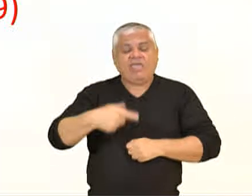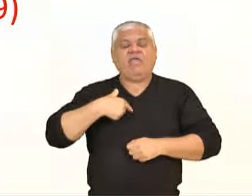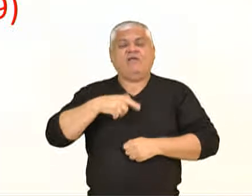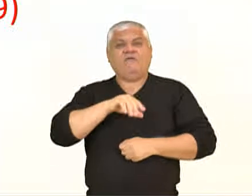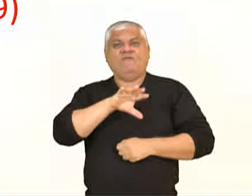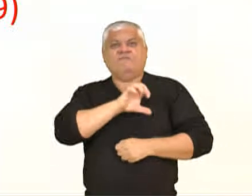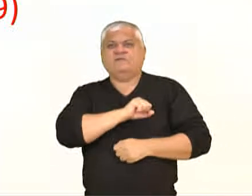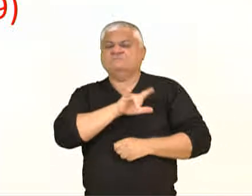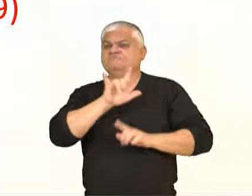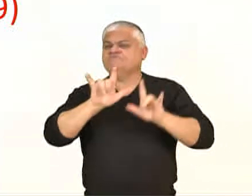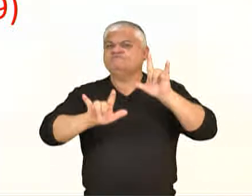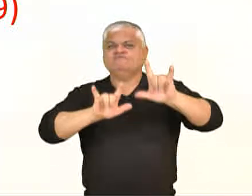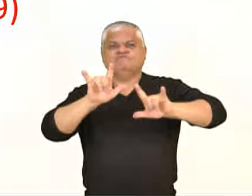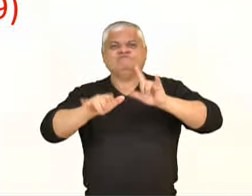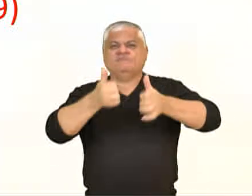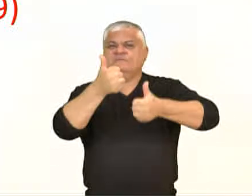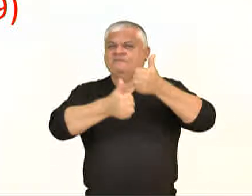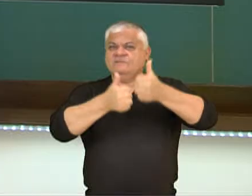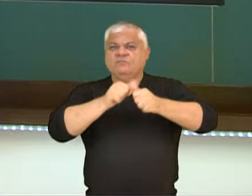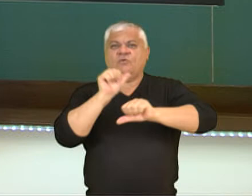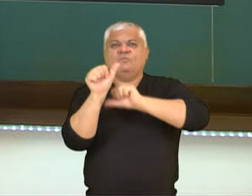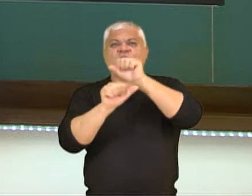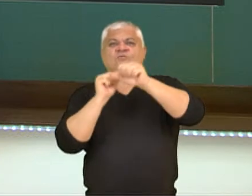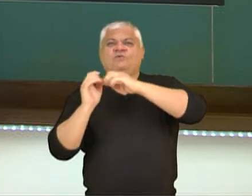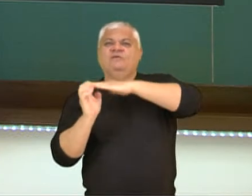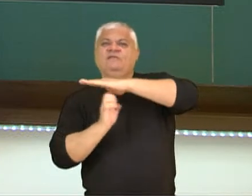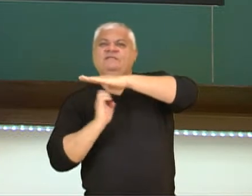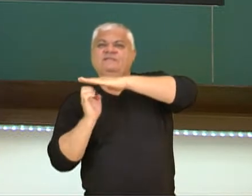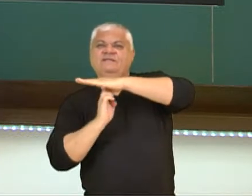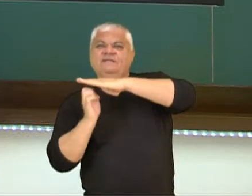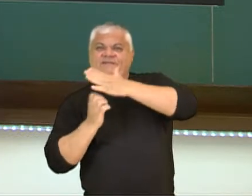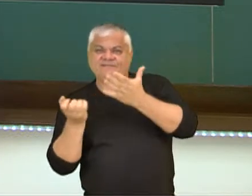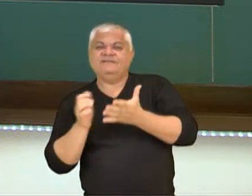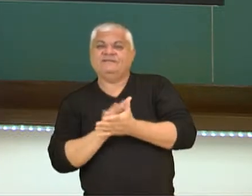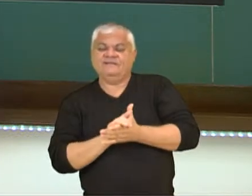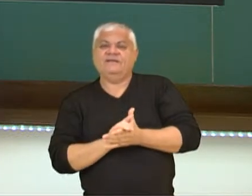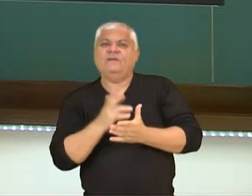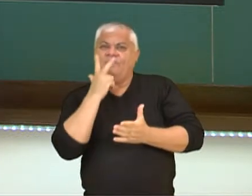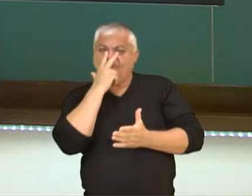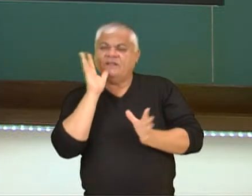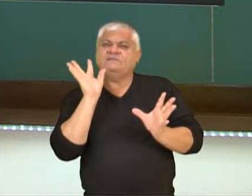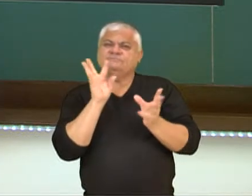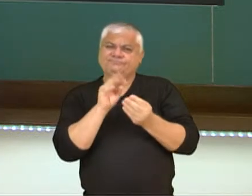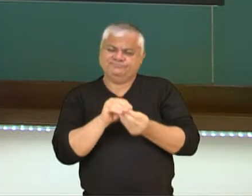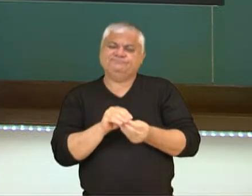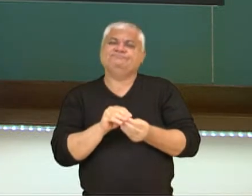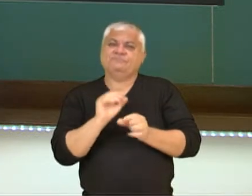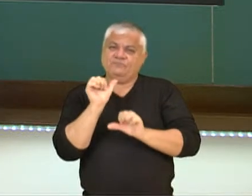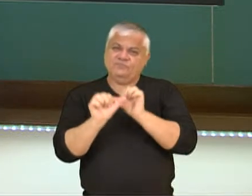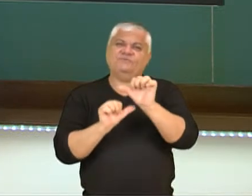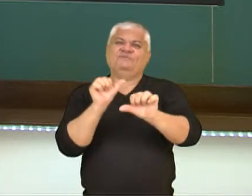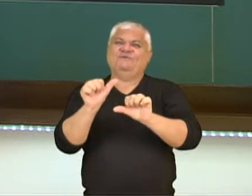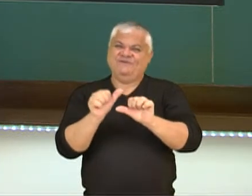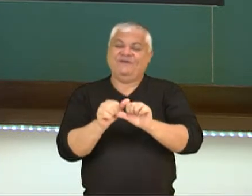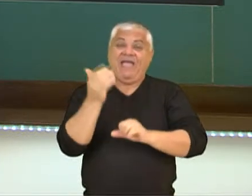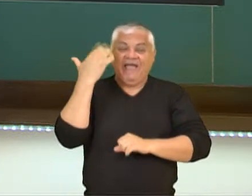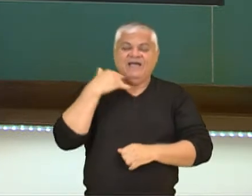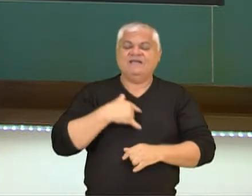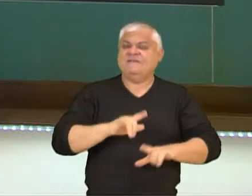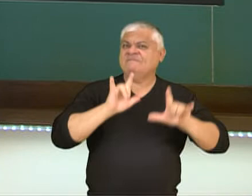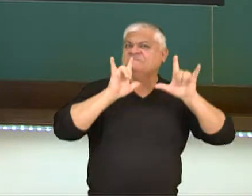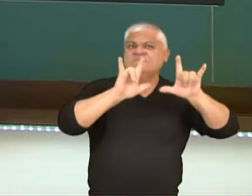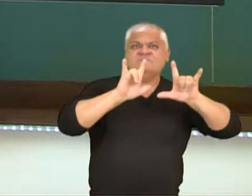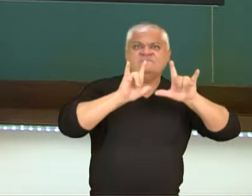paixão passa-se ao futebol empresa, ao time empresa, né? Há uma compreensão que muda no tempo e